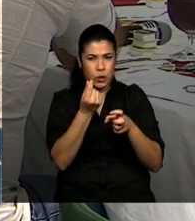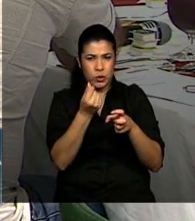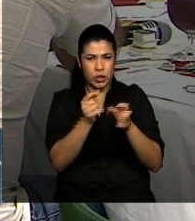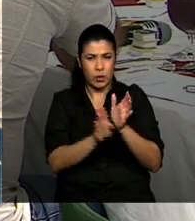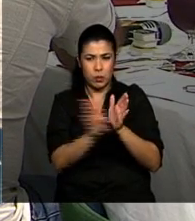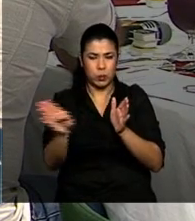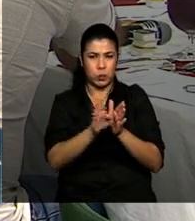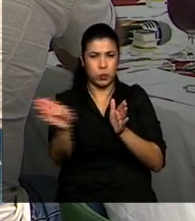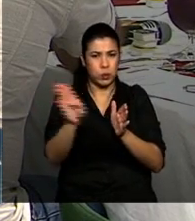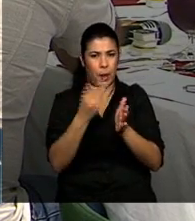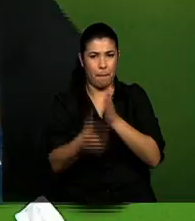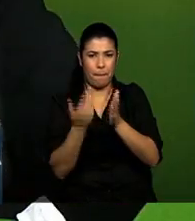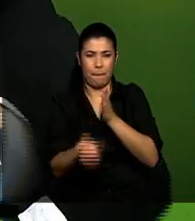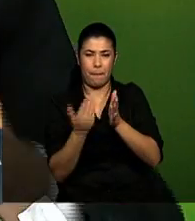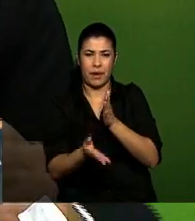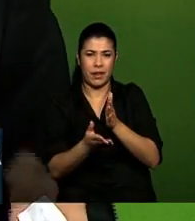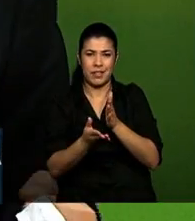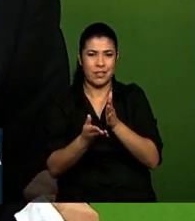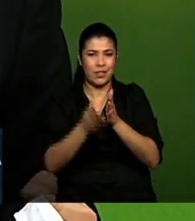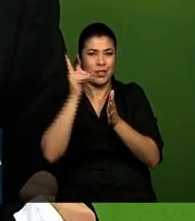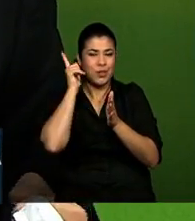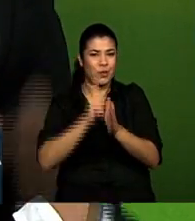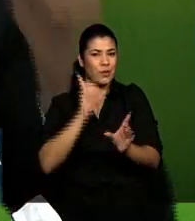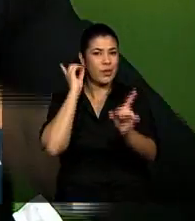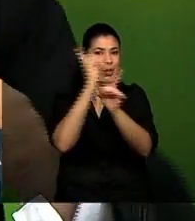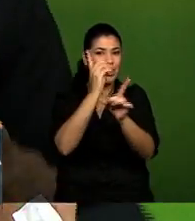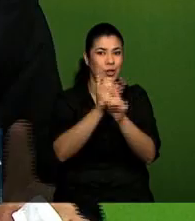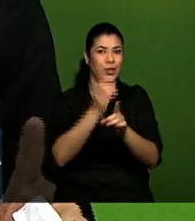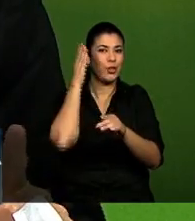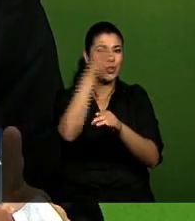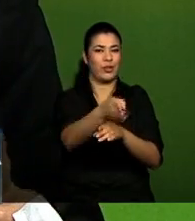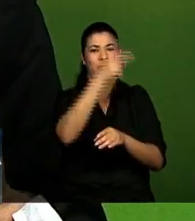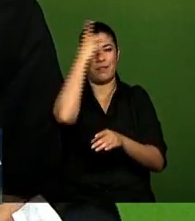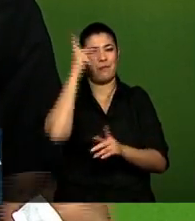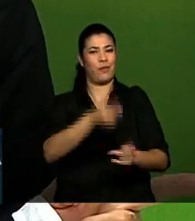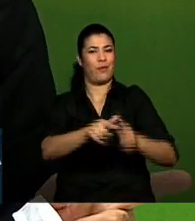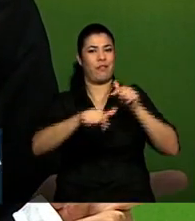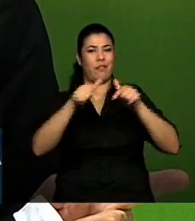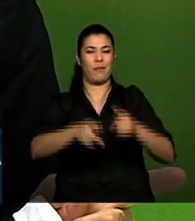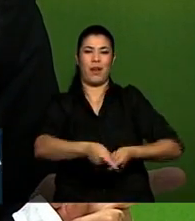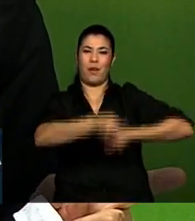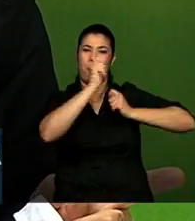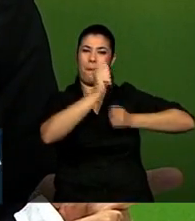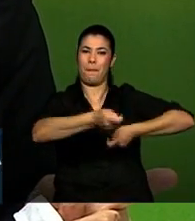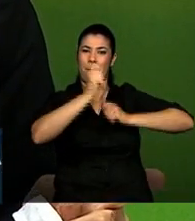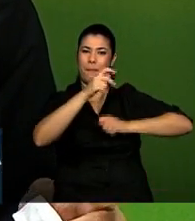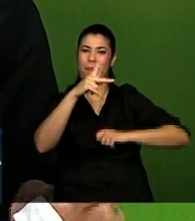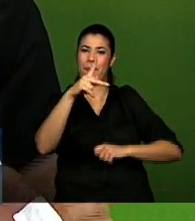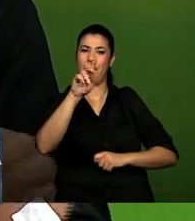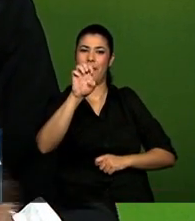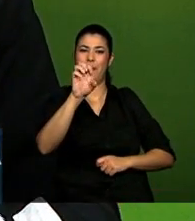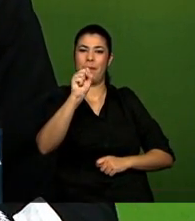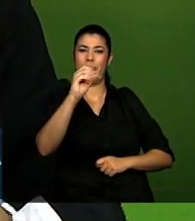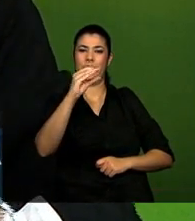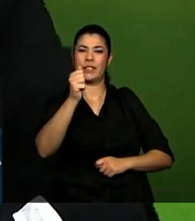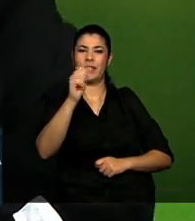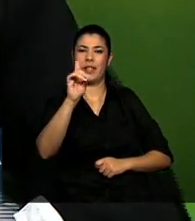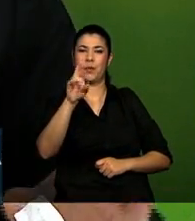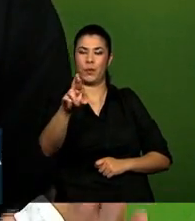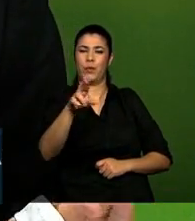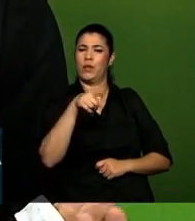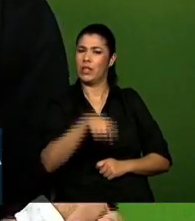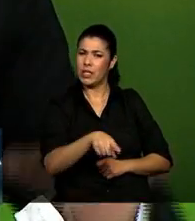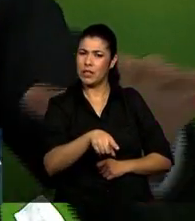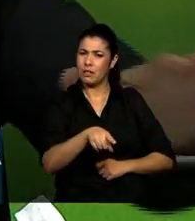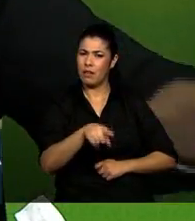é preservando esse direito para os pescadores todas essas medidas de natureza previdenciária elas não alteram